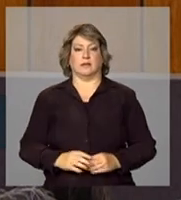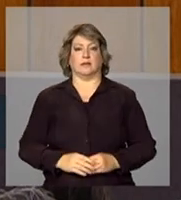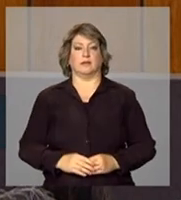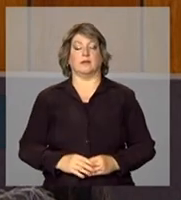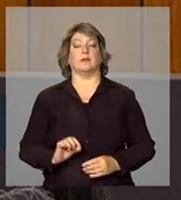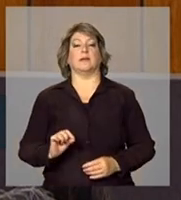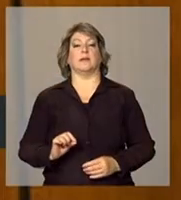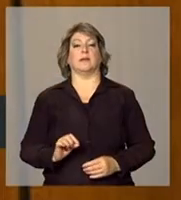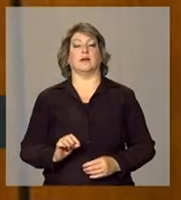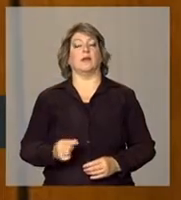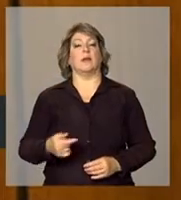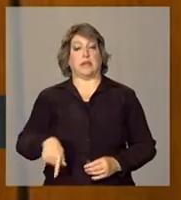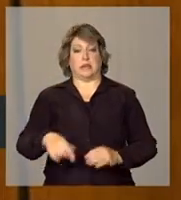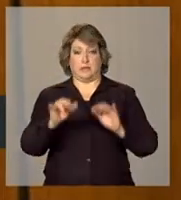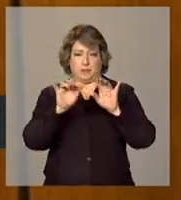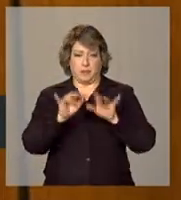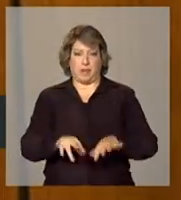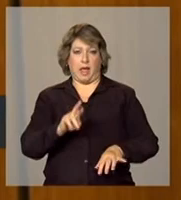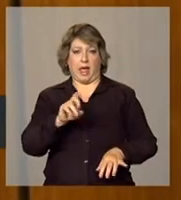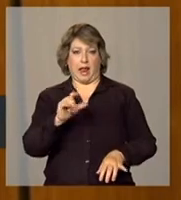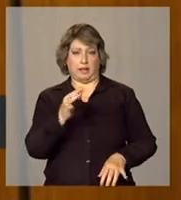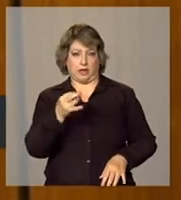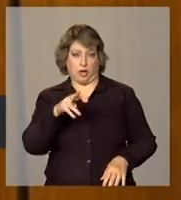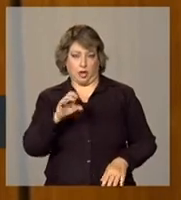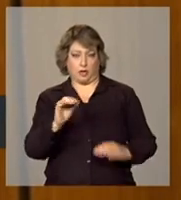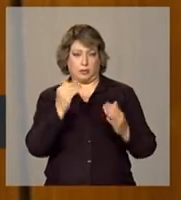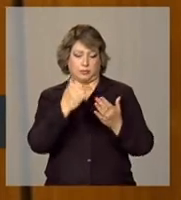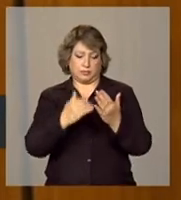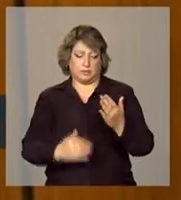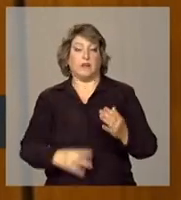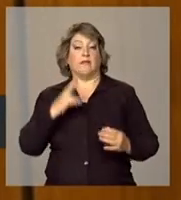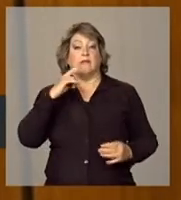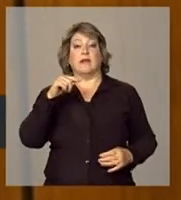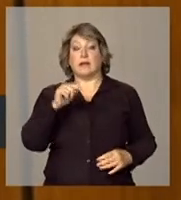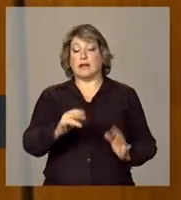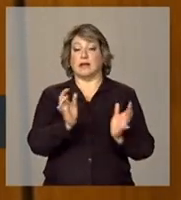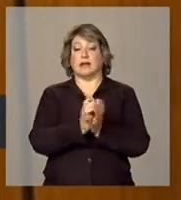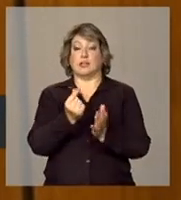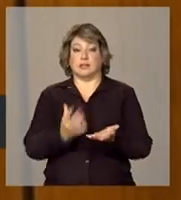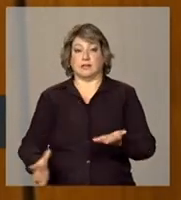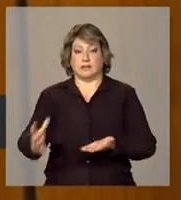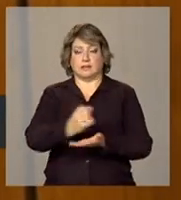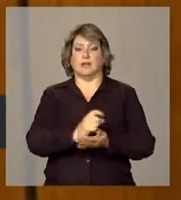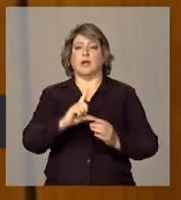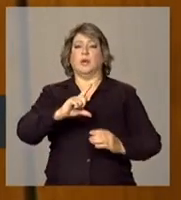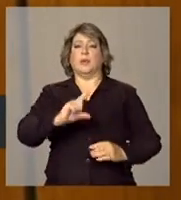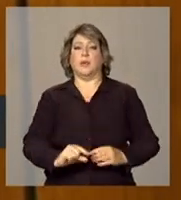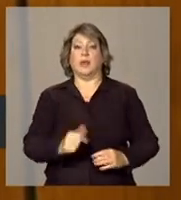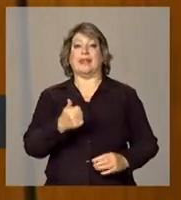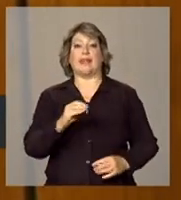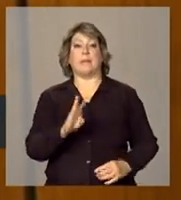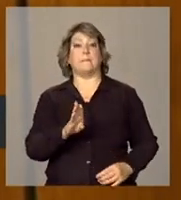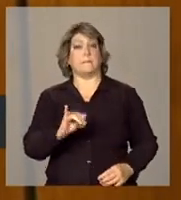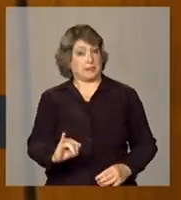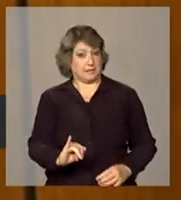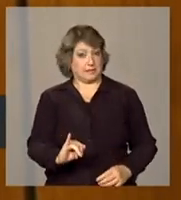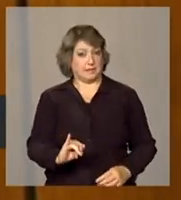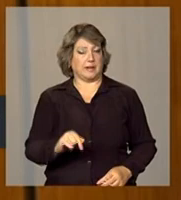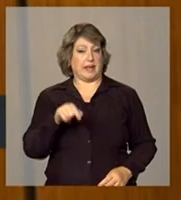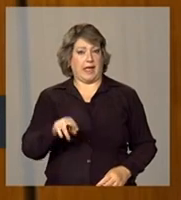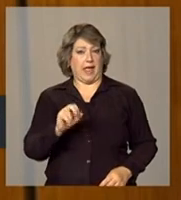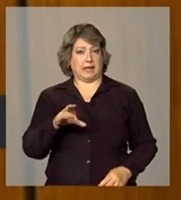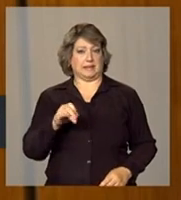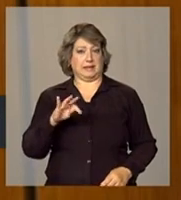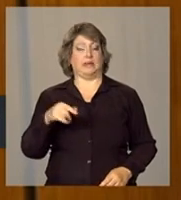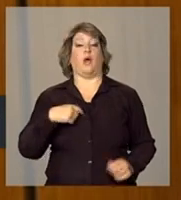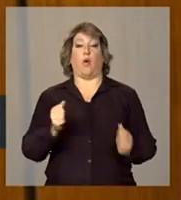no relatório a gente vê na parte das receitas uma redução de 10 milhões na receita